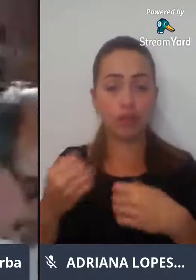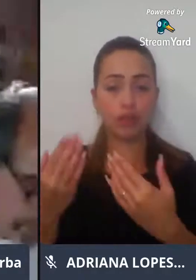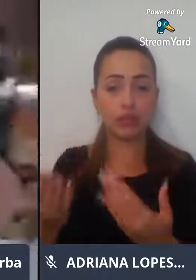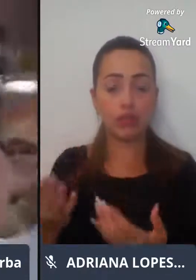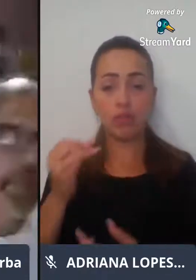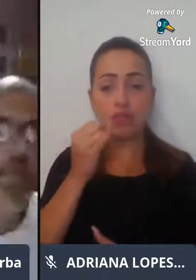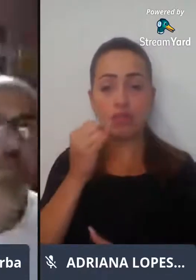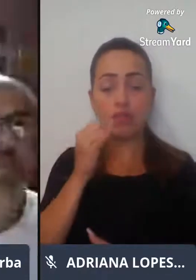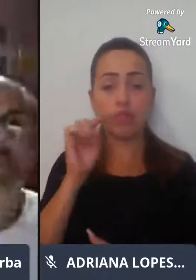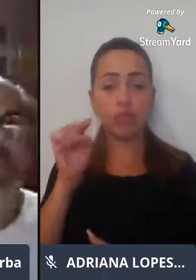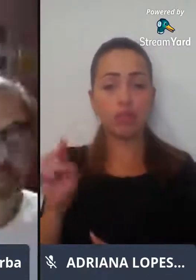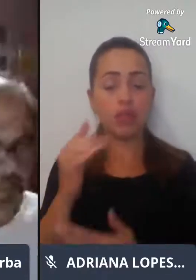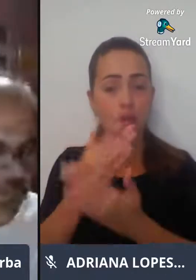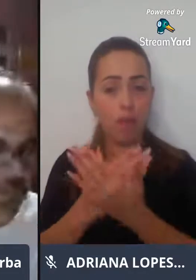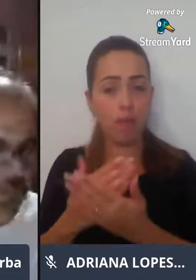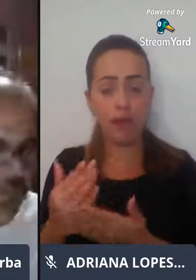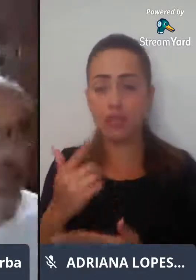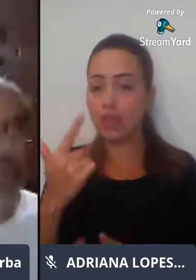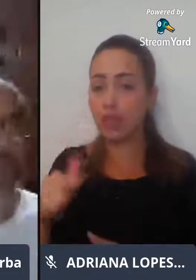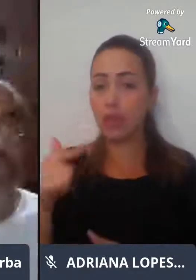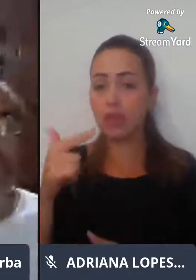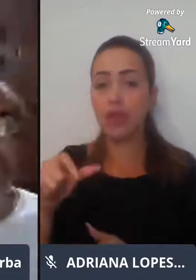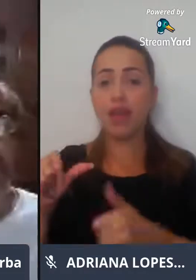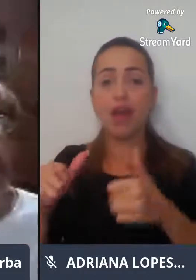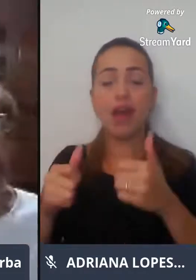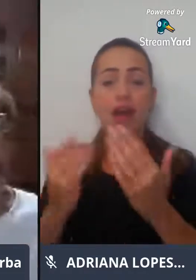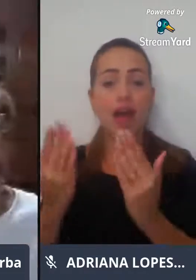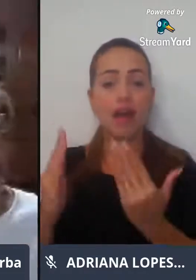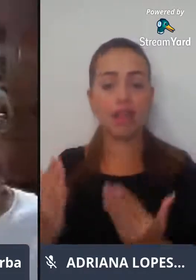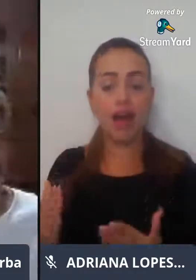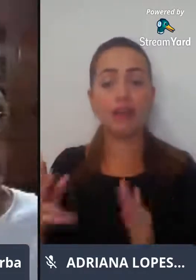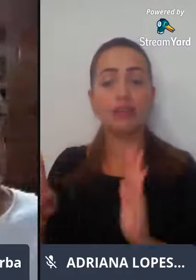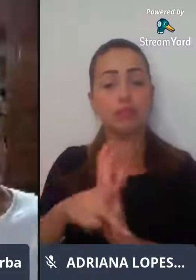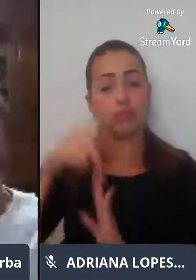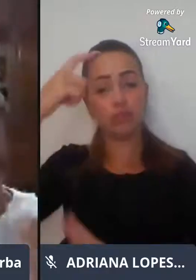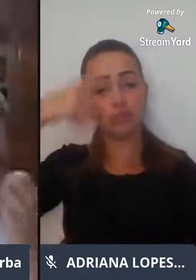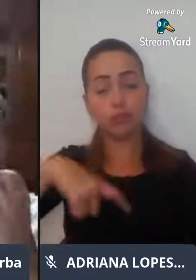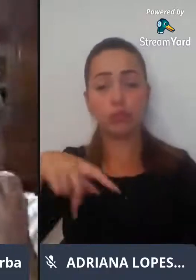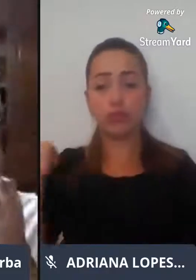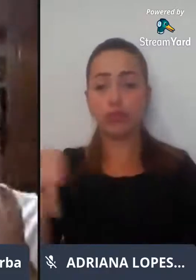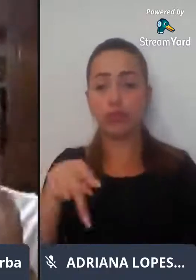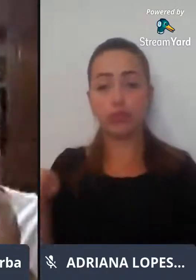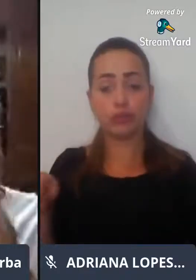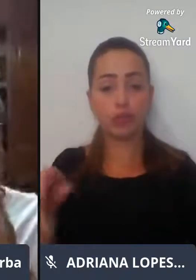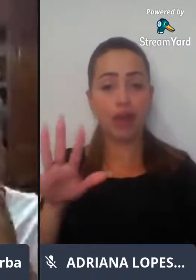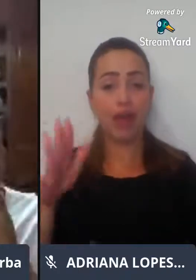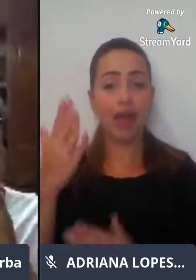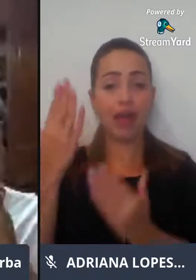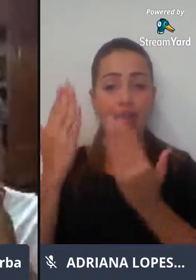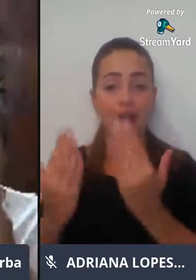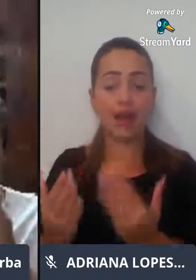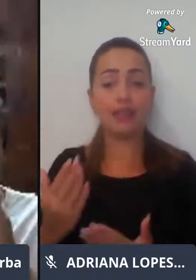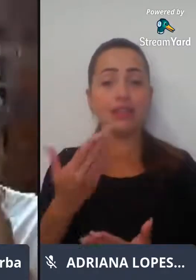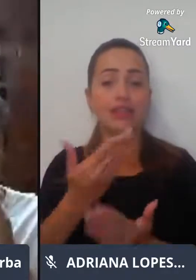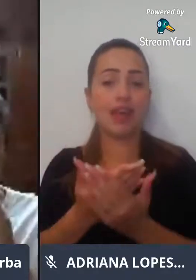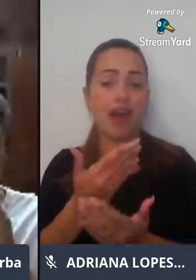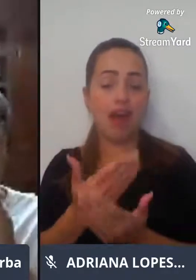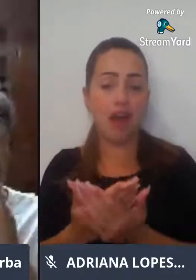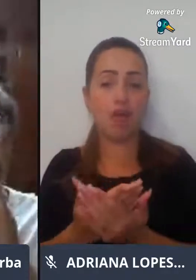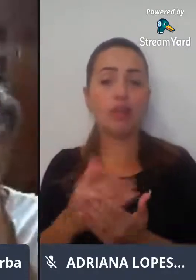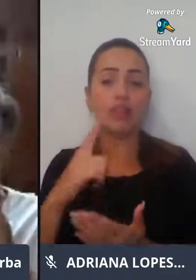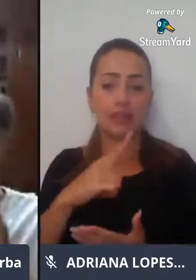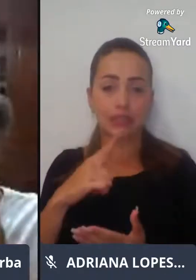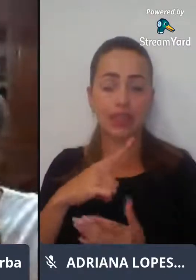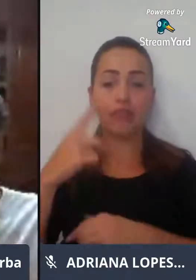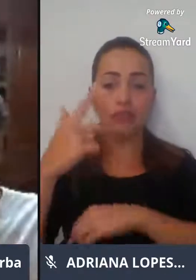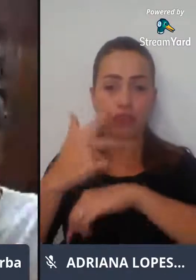você começa a não ter a análise do vídeo pelo próprio professor, a análise da aula. Então, eu tenho um vídeo da sala de